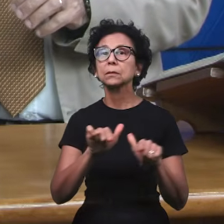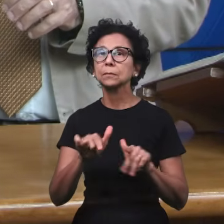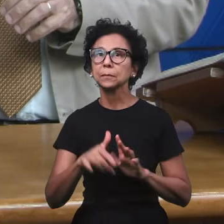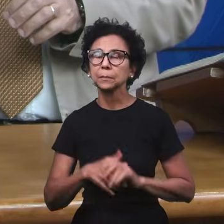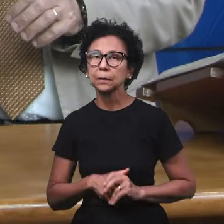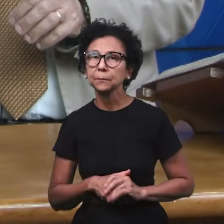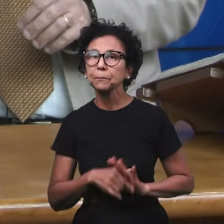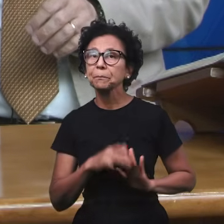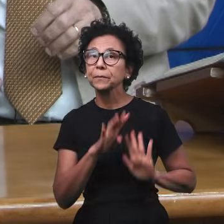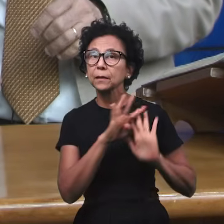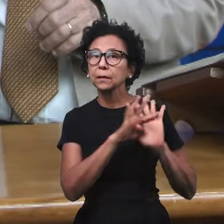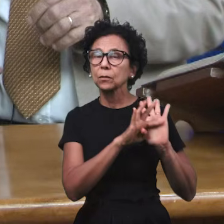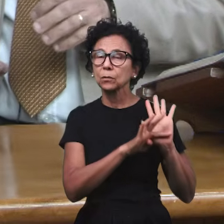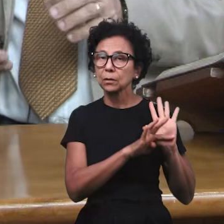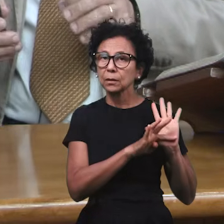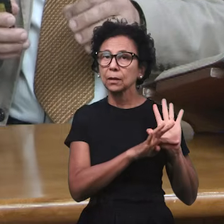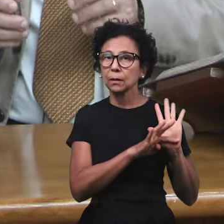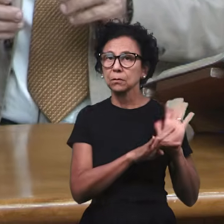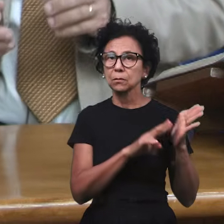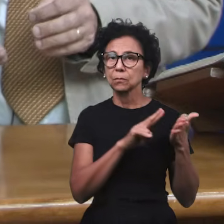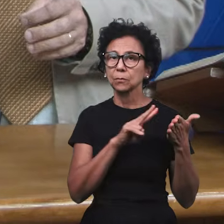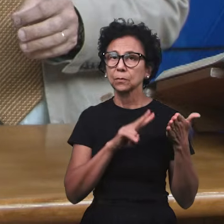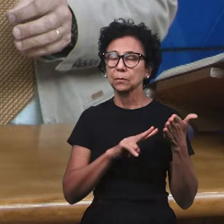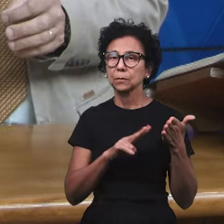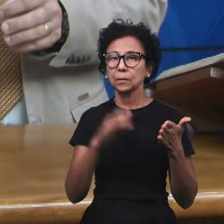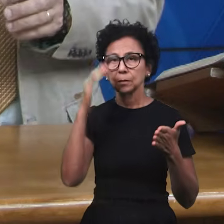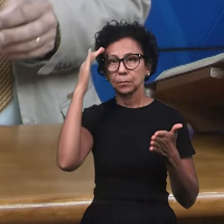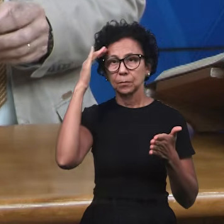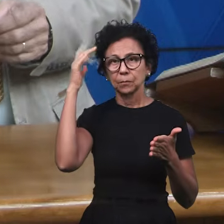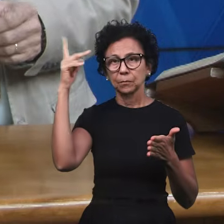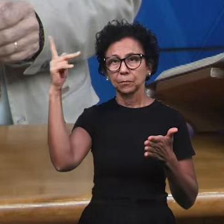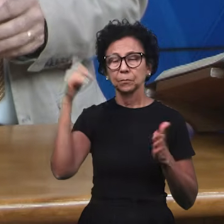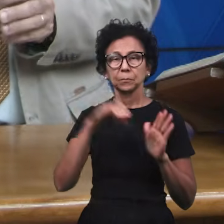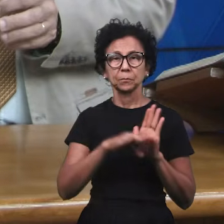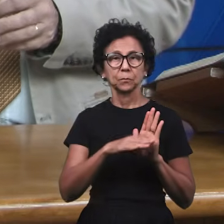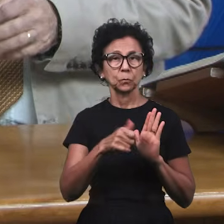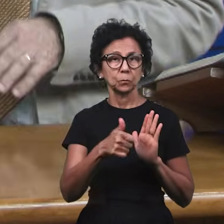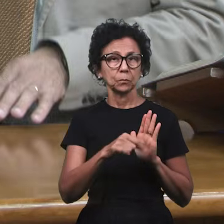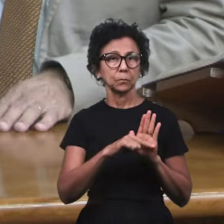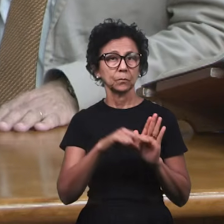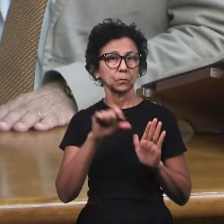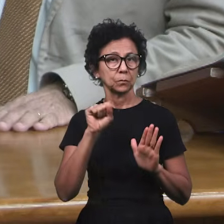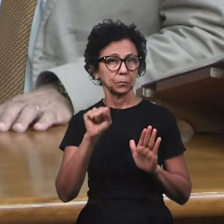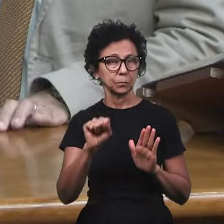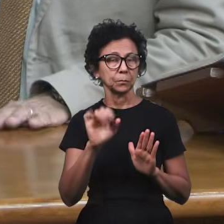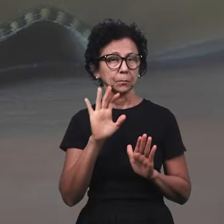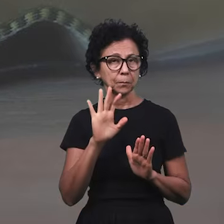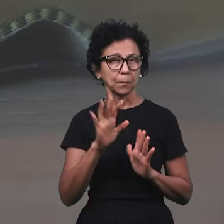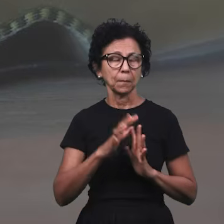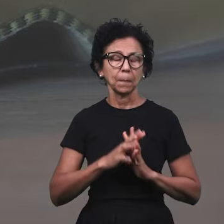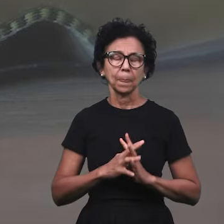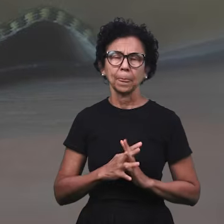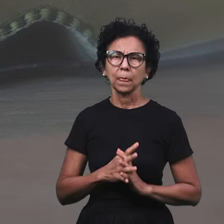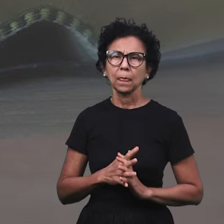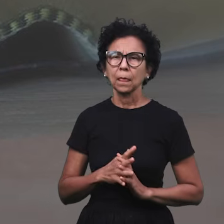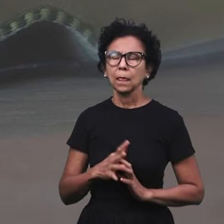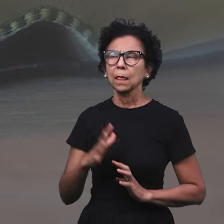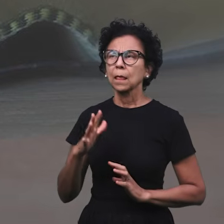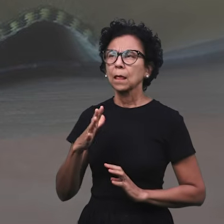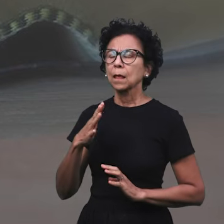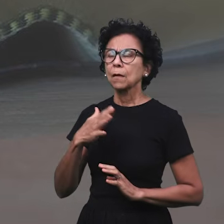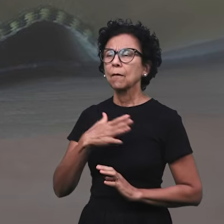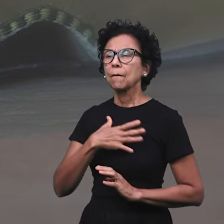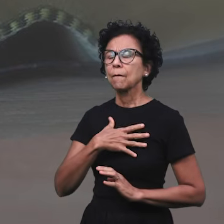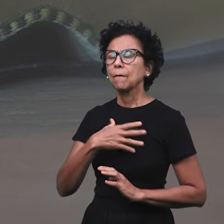que nós queremos deixar para os jovens está em Provérbios, capítulo 1, verso 8. Diz assim: Filho meu, ouve